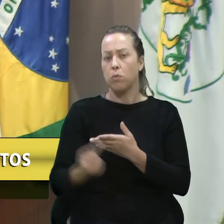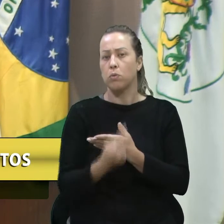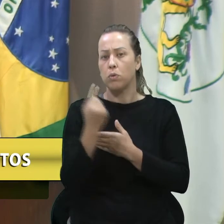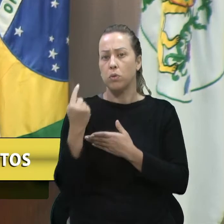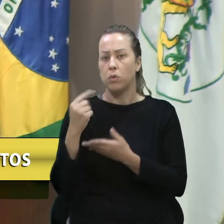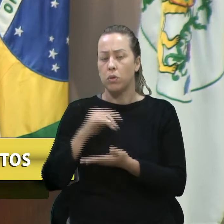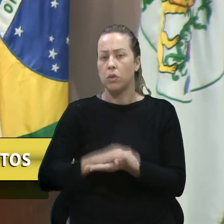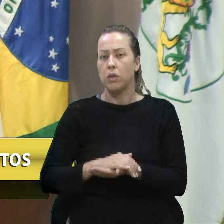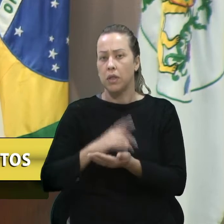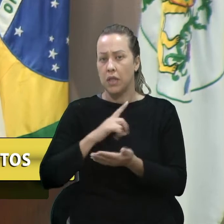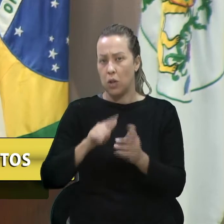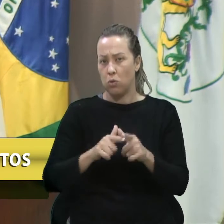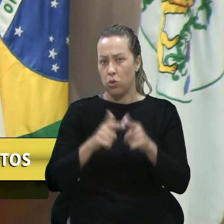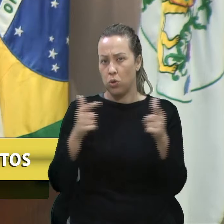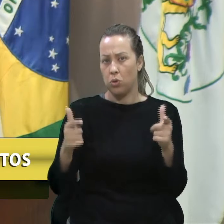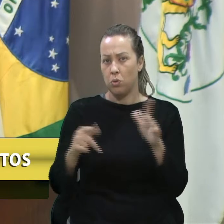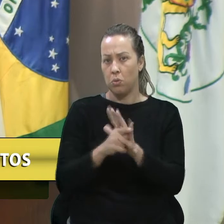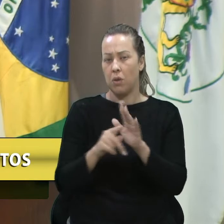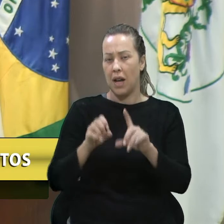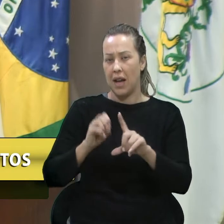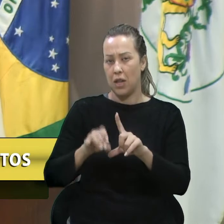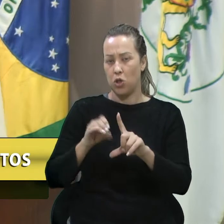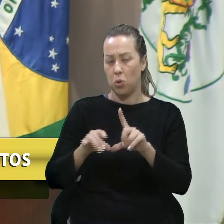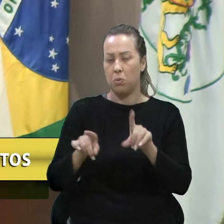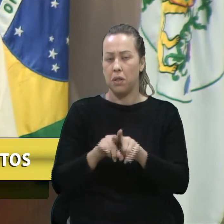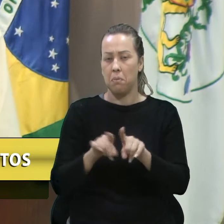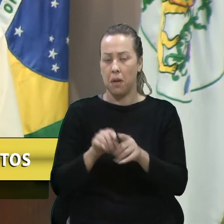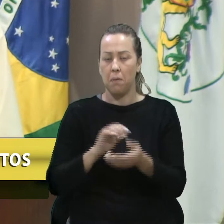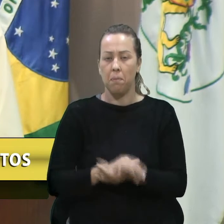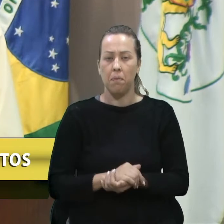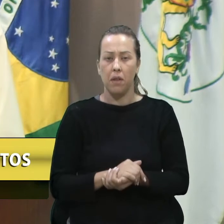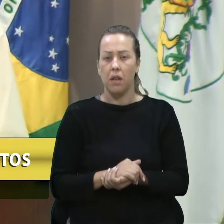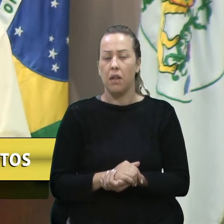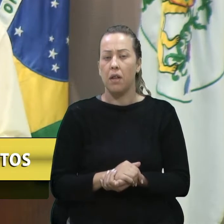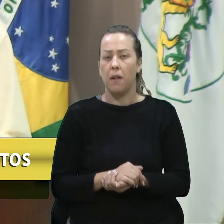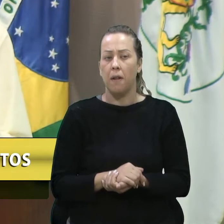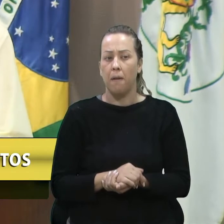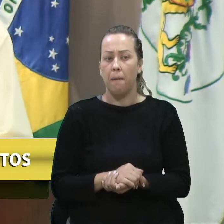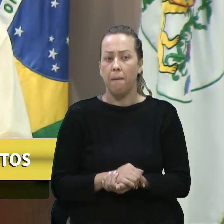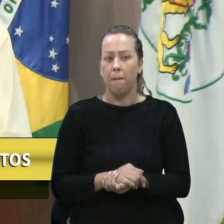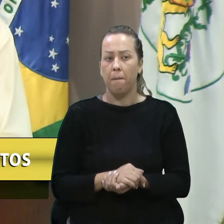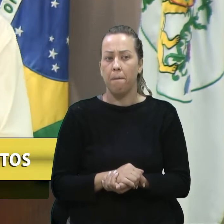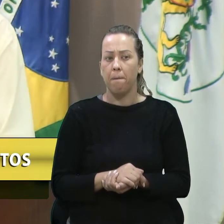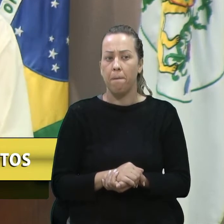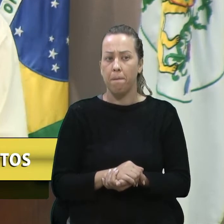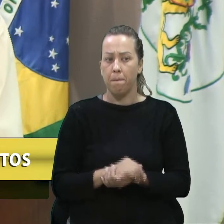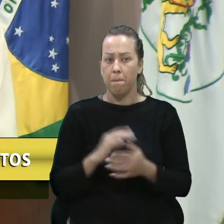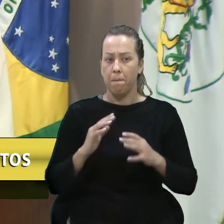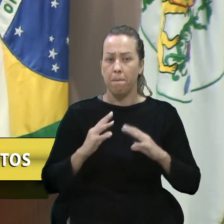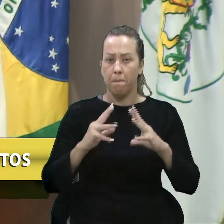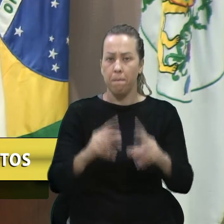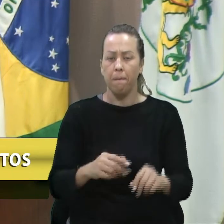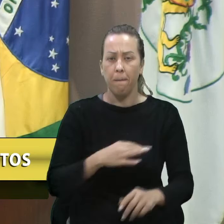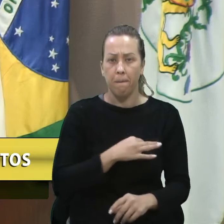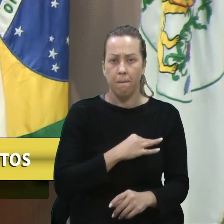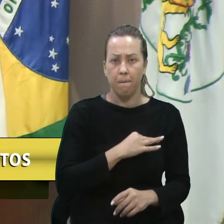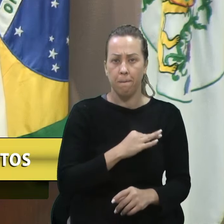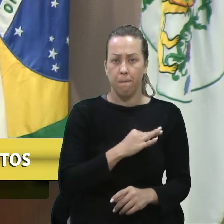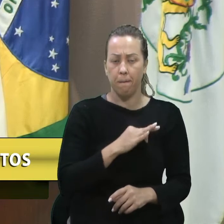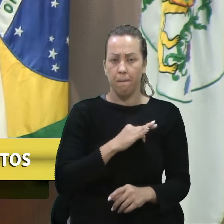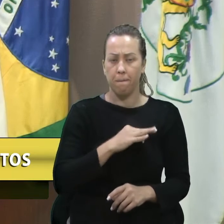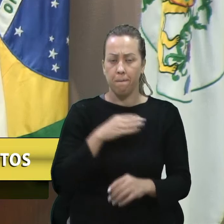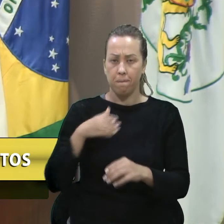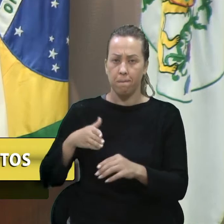André Trigueiro, que é o jornalista da Rede Globo. Nós temos também o curso de voluntários, né, que vocês podem